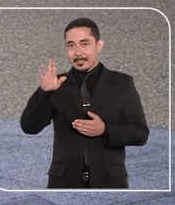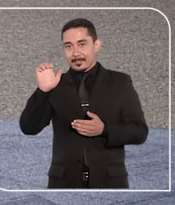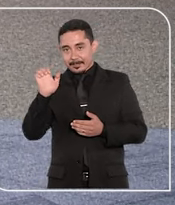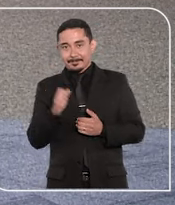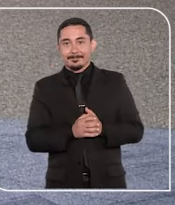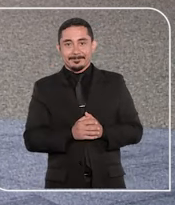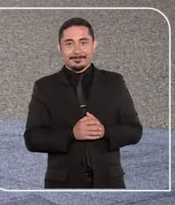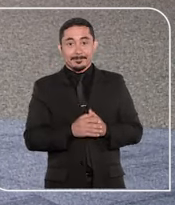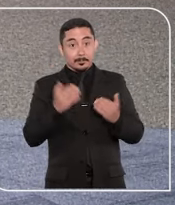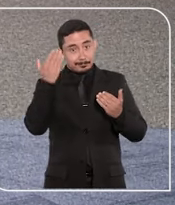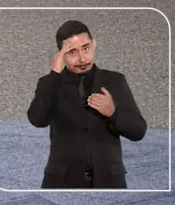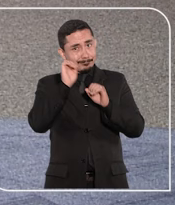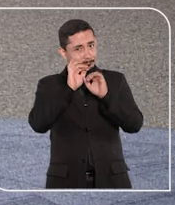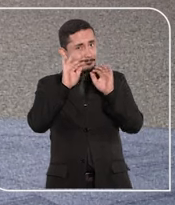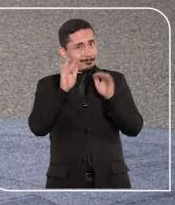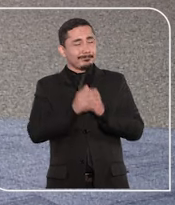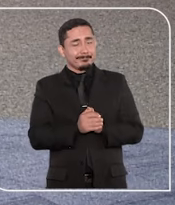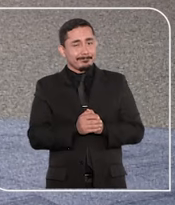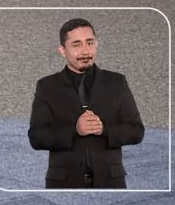Entender Direito. Muito obrigada.